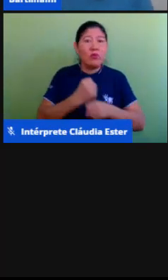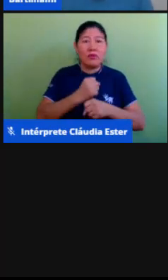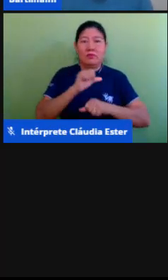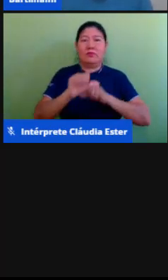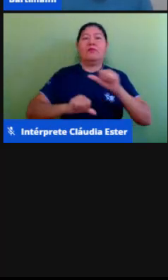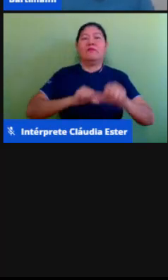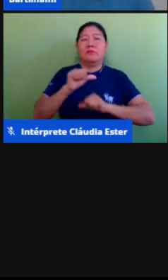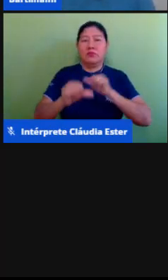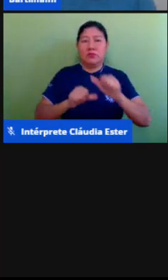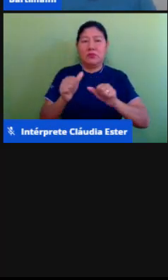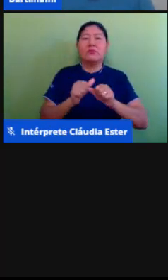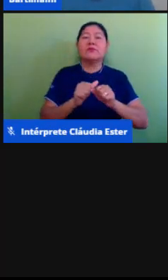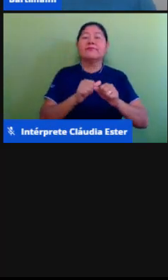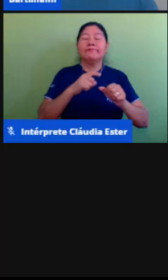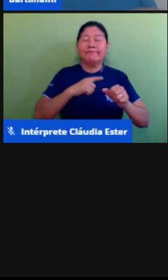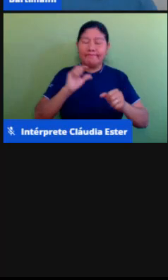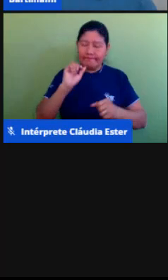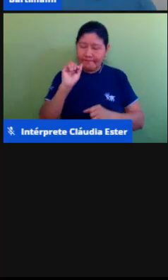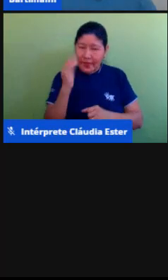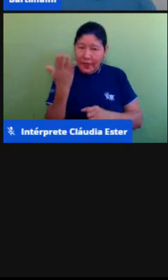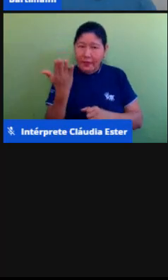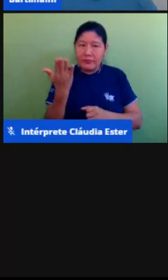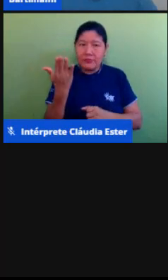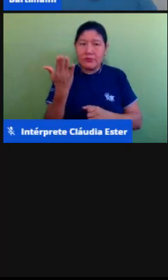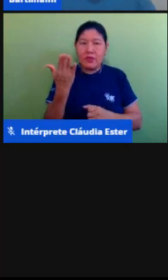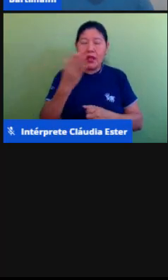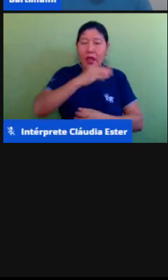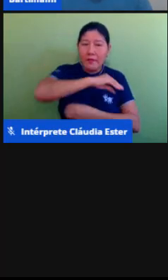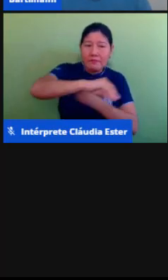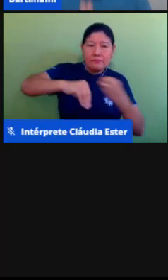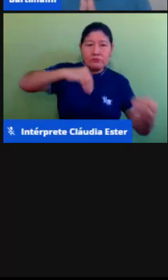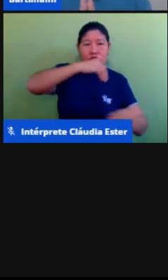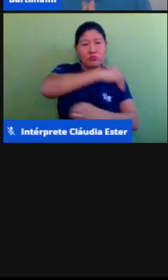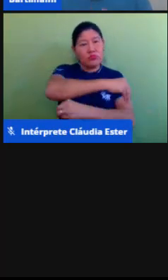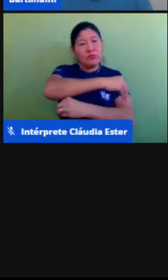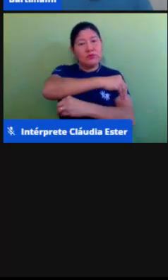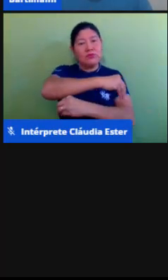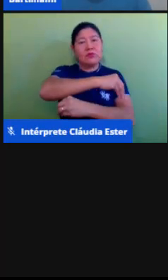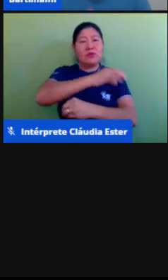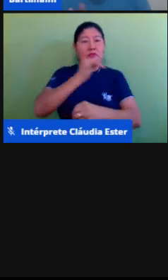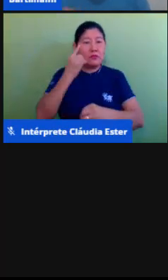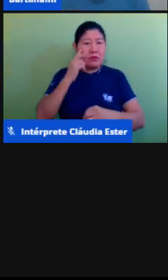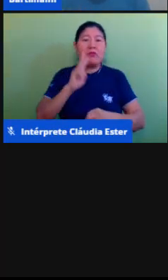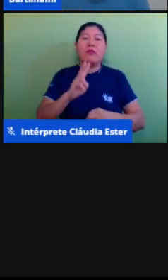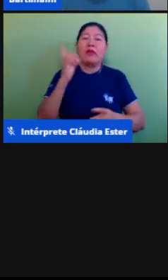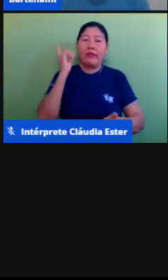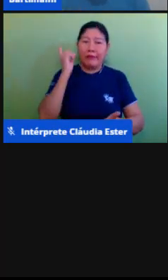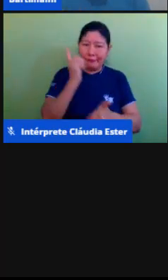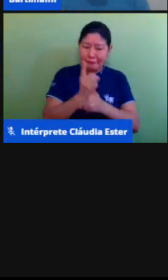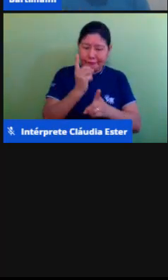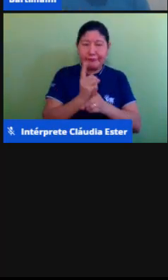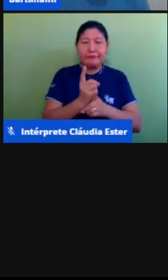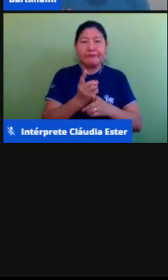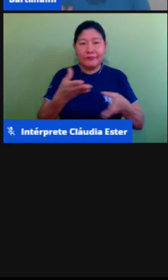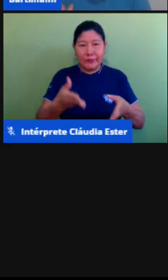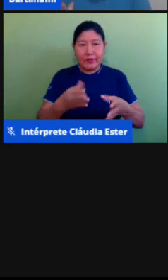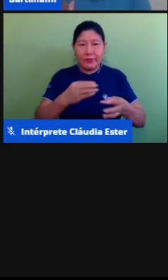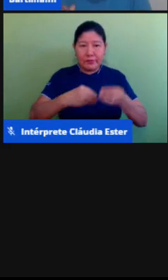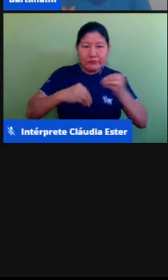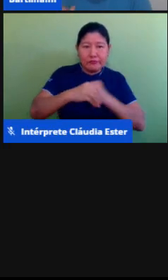Então, essa transição anual, essa variação temporal, ela é muito importante, ela é identificada aqui nessa etapa de